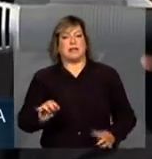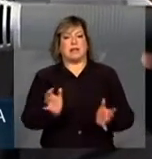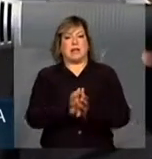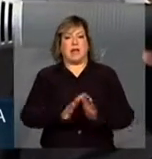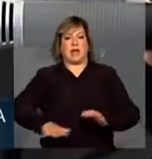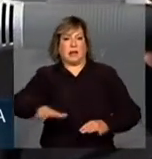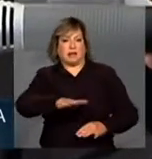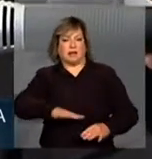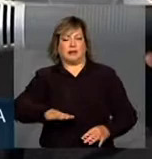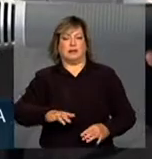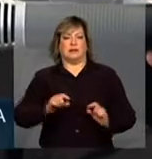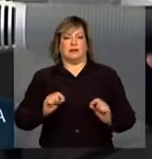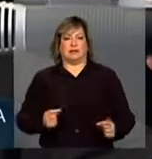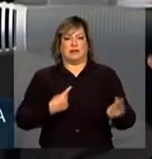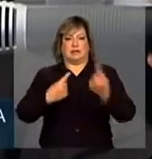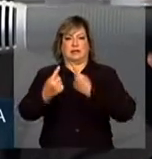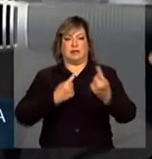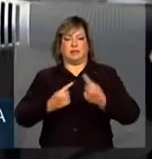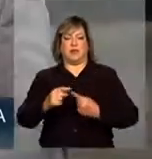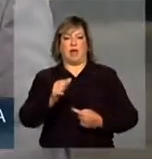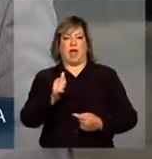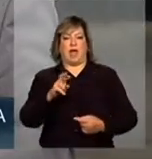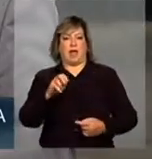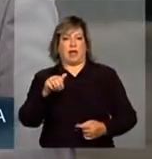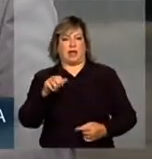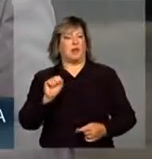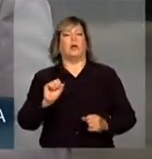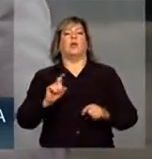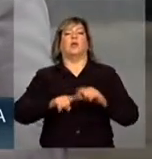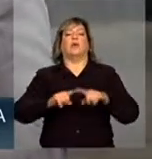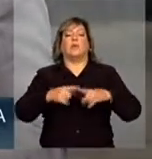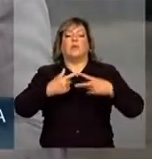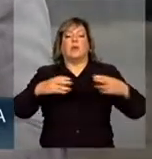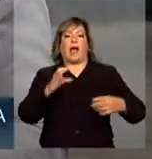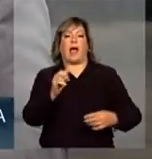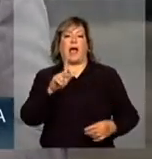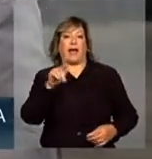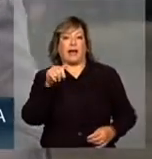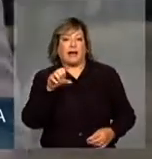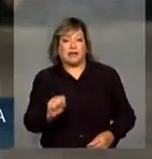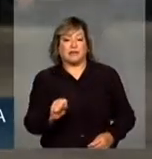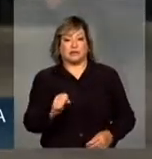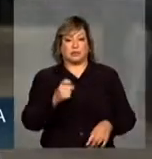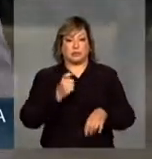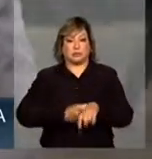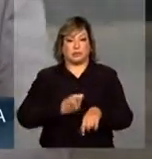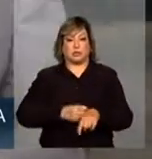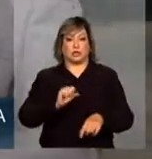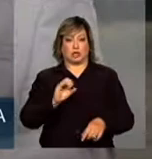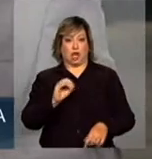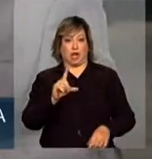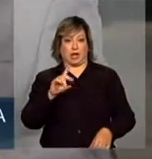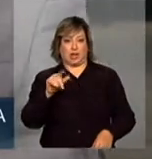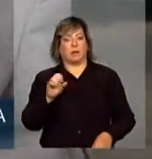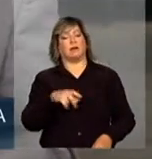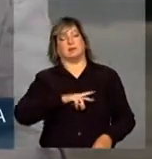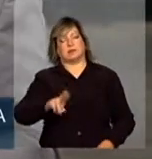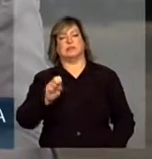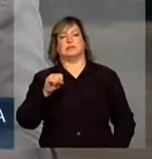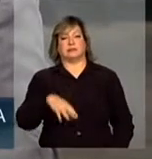transporte de cargas sólidas? Sim. Ou também a proporção vai ser a mesma? Que a gente não, a tendência agora